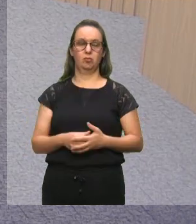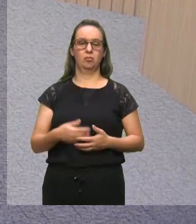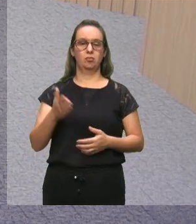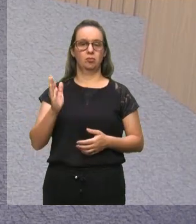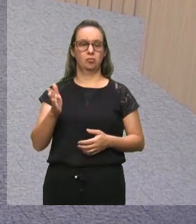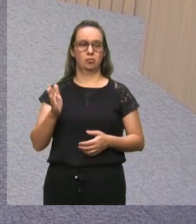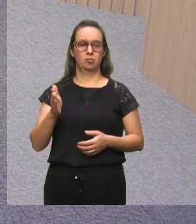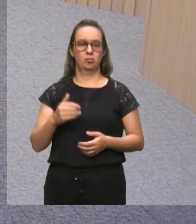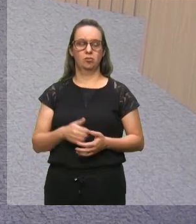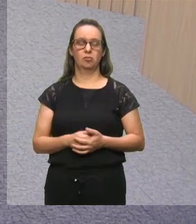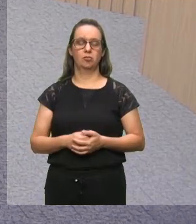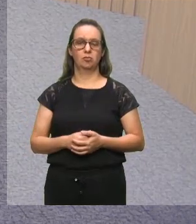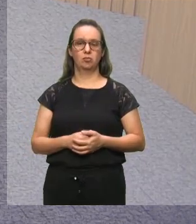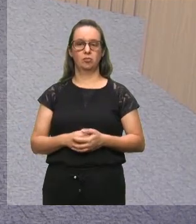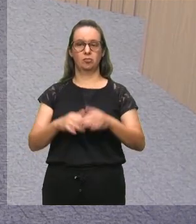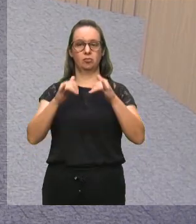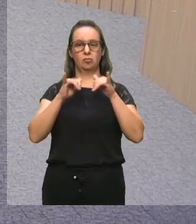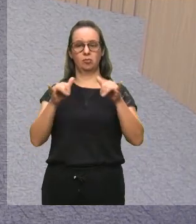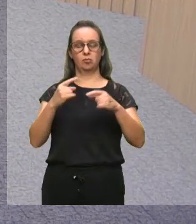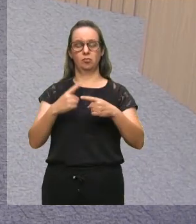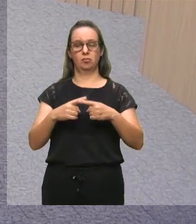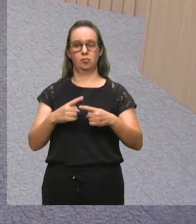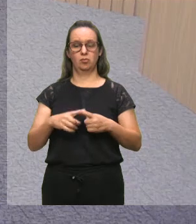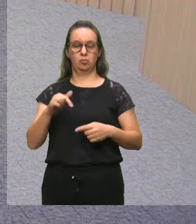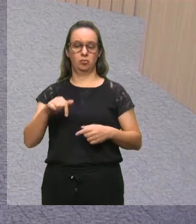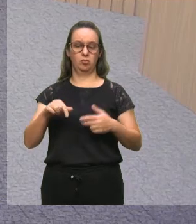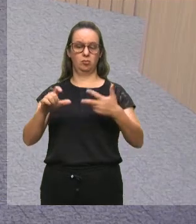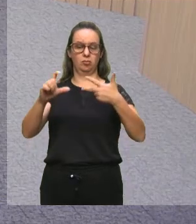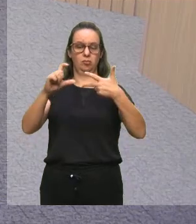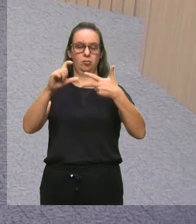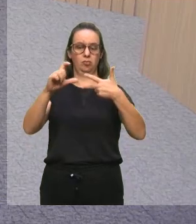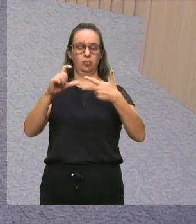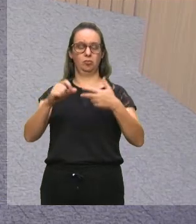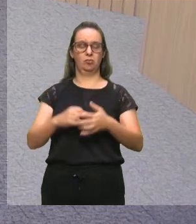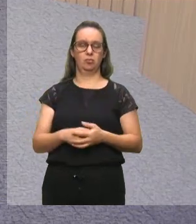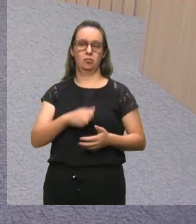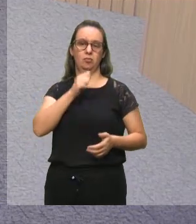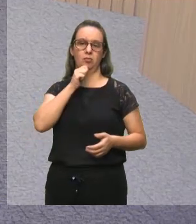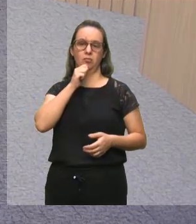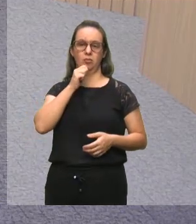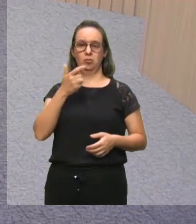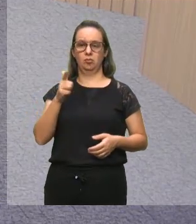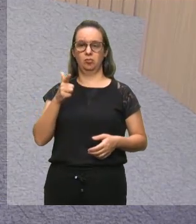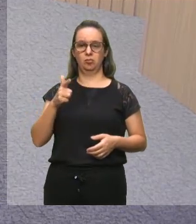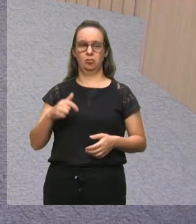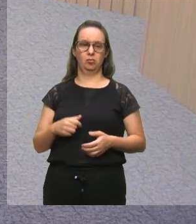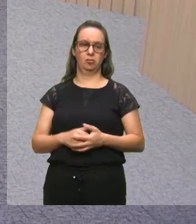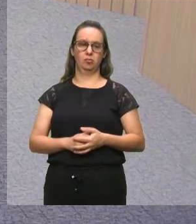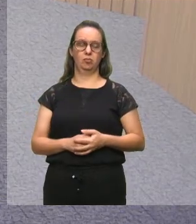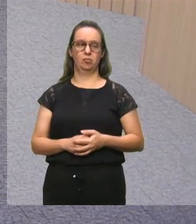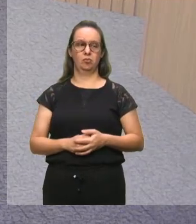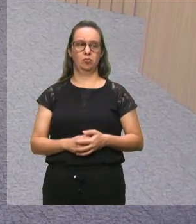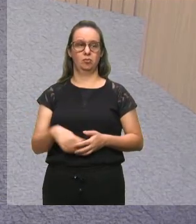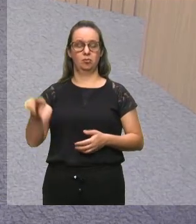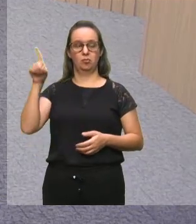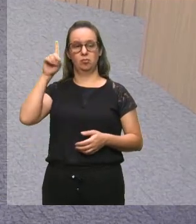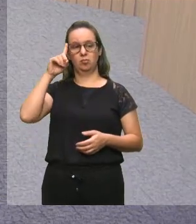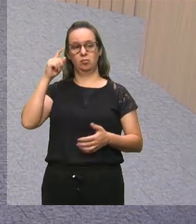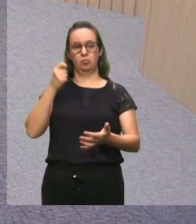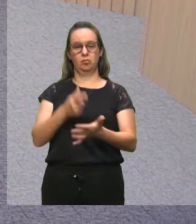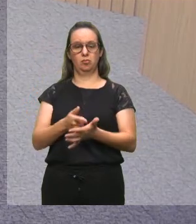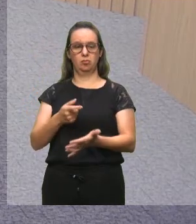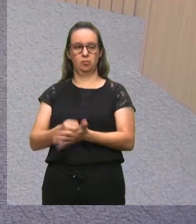resolvida judicialmente, por que o executivo ainda permanece sem a previsão deste piso, que é o